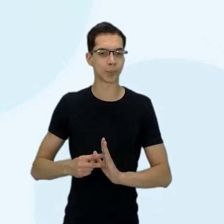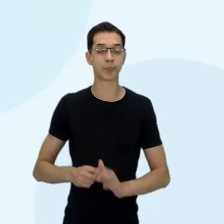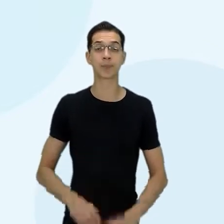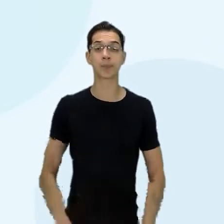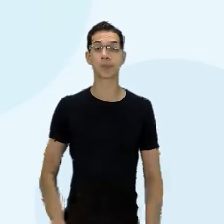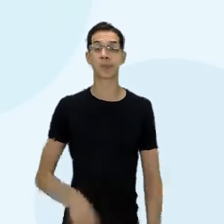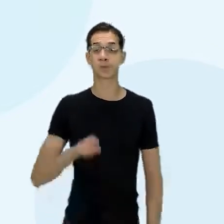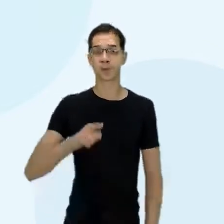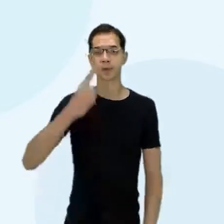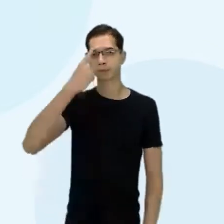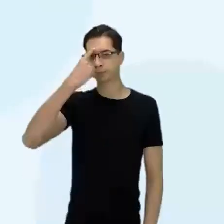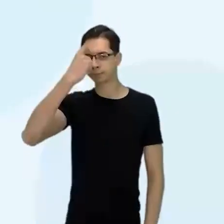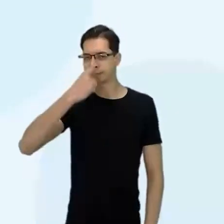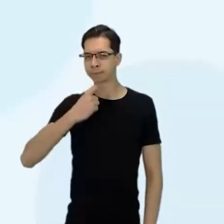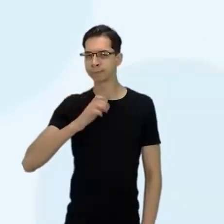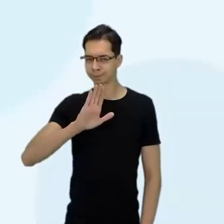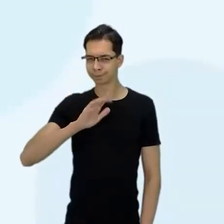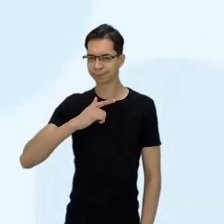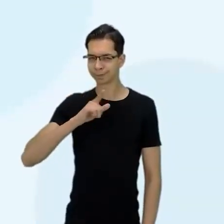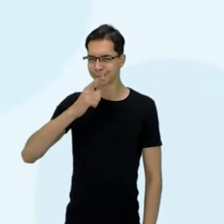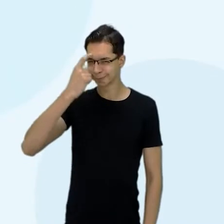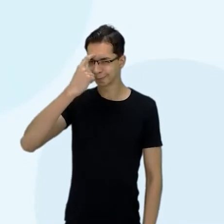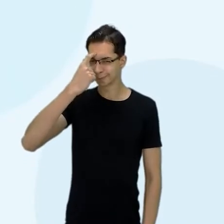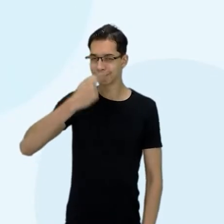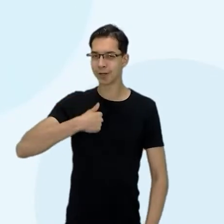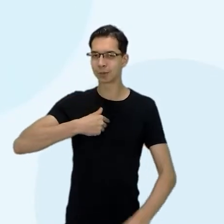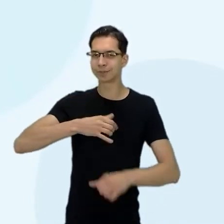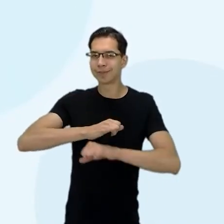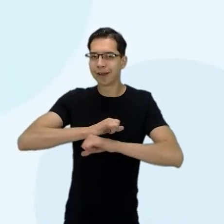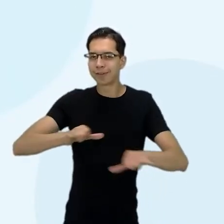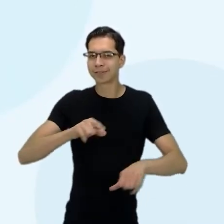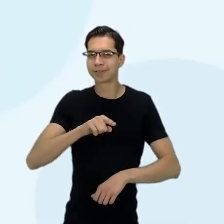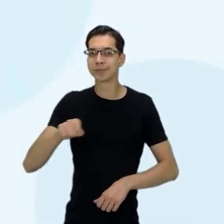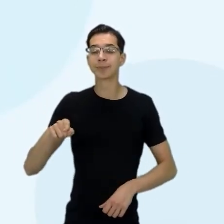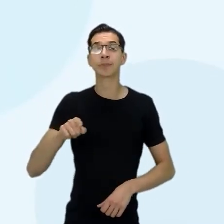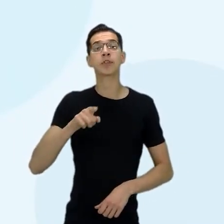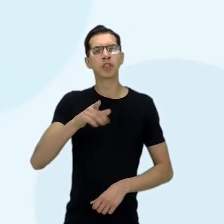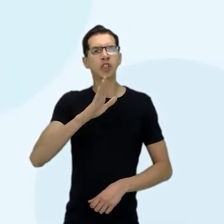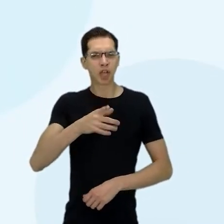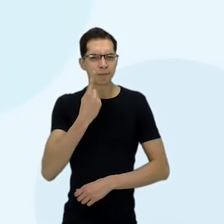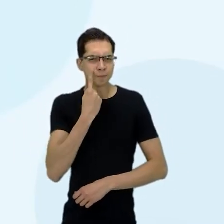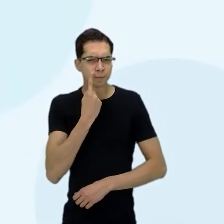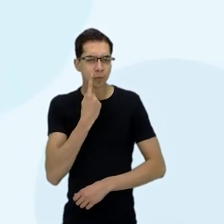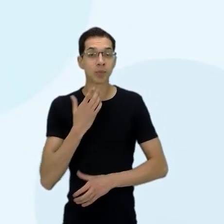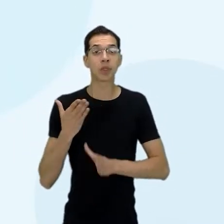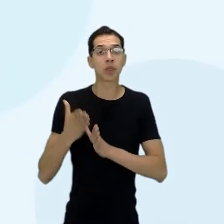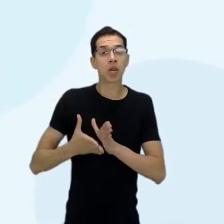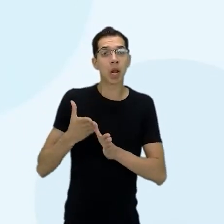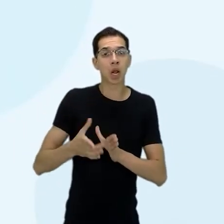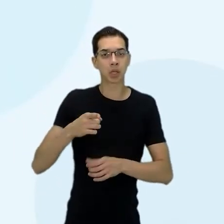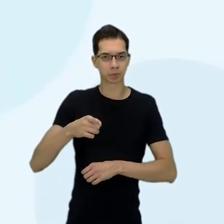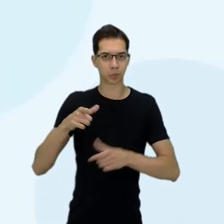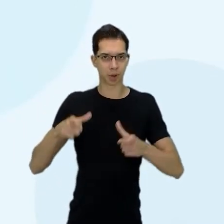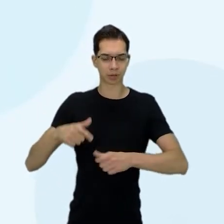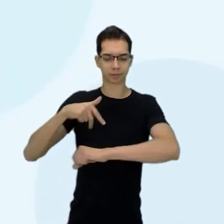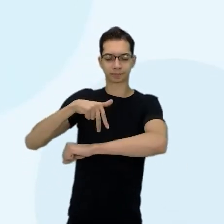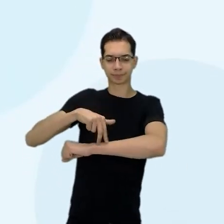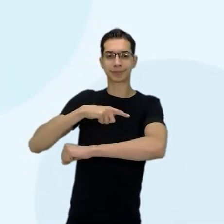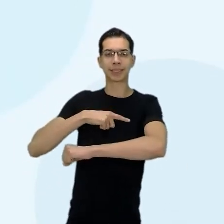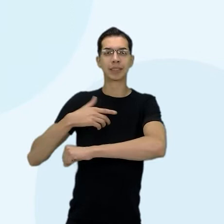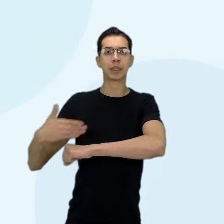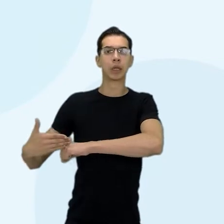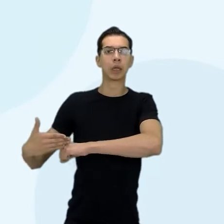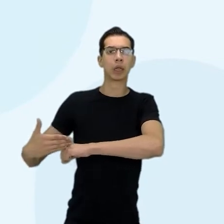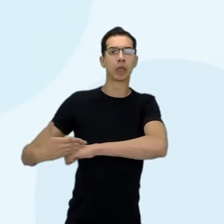uma ideia aqui primeiro. Se você está observando numa estação de trem, um trem passar, ele passa por